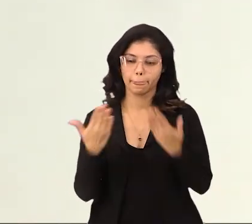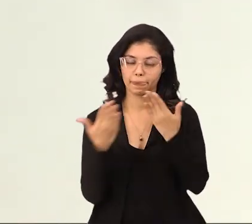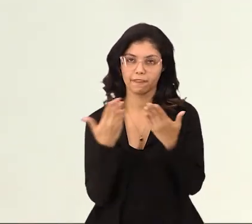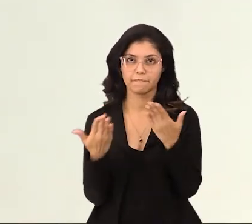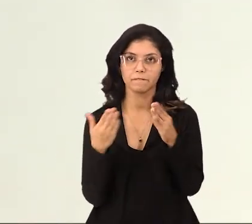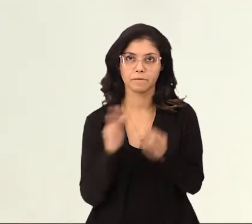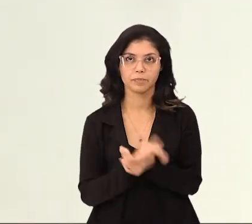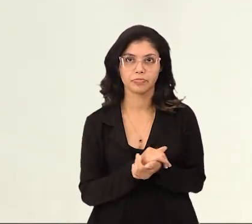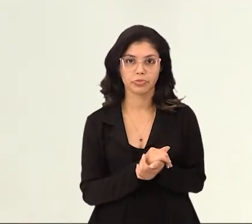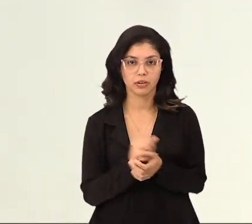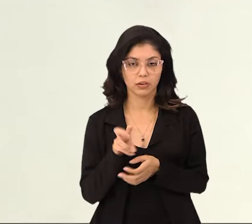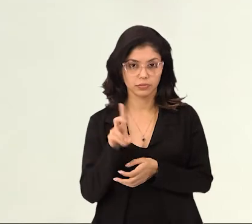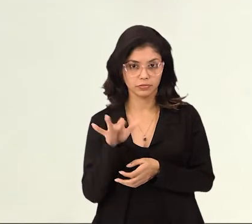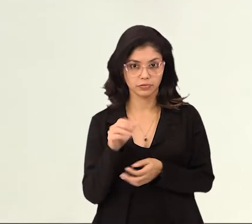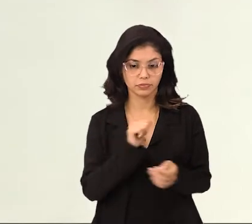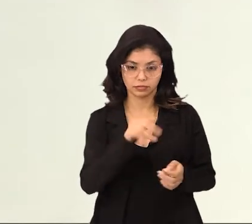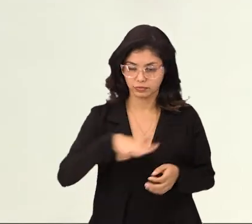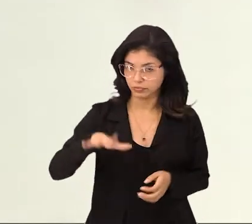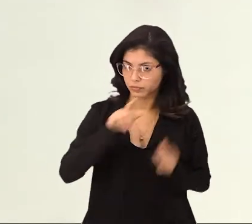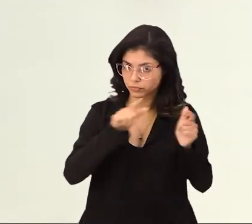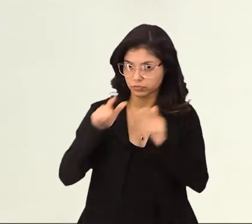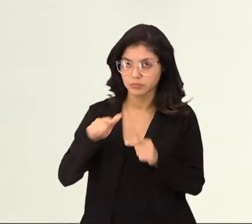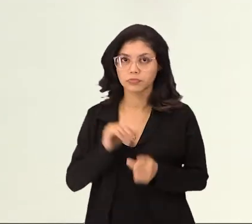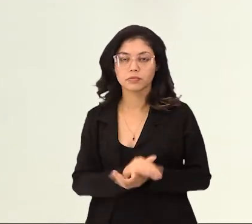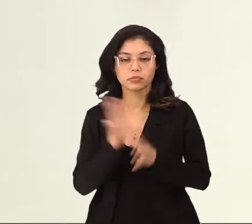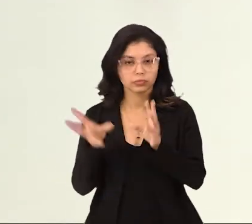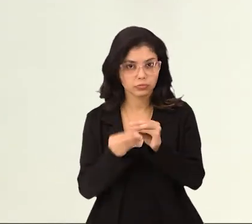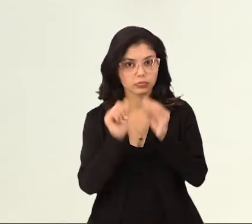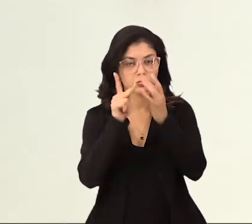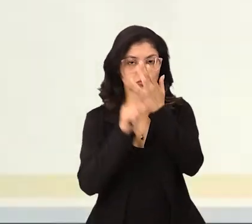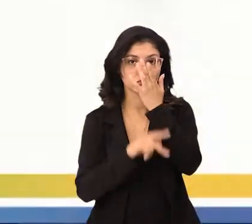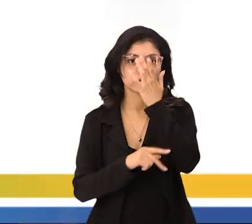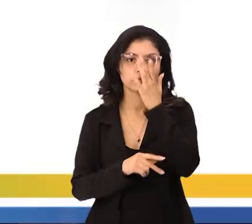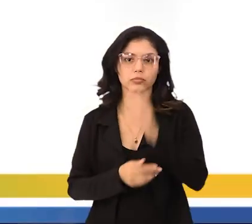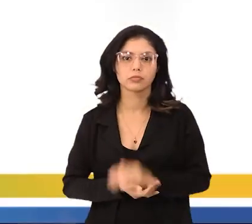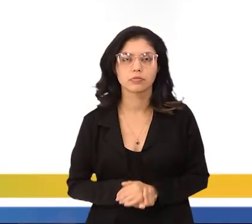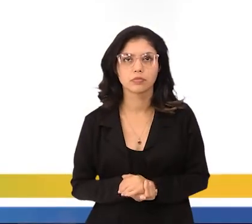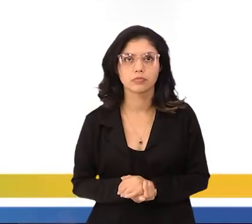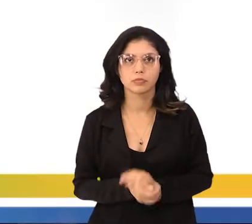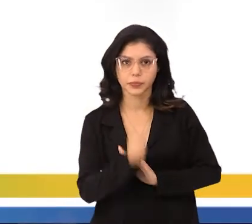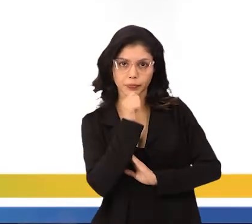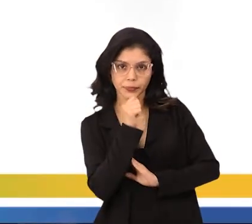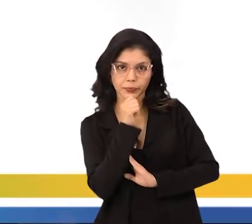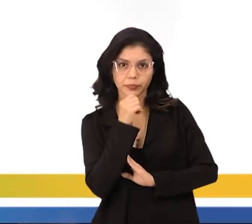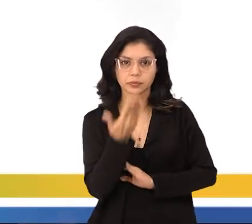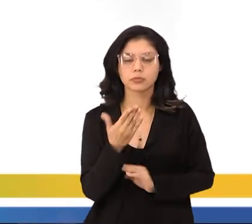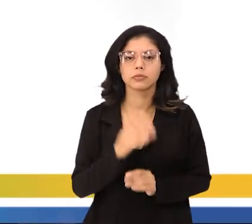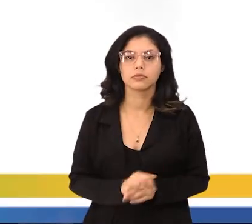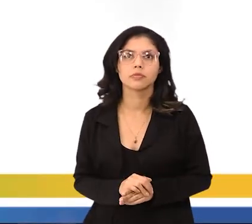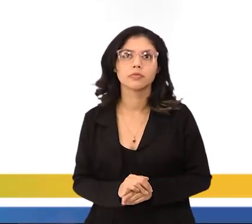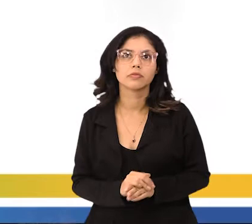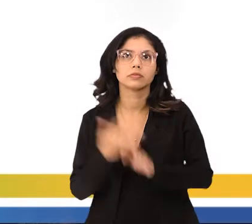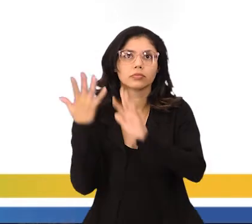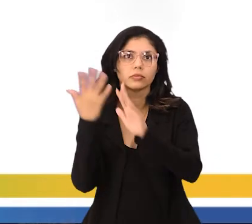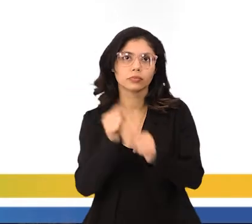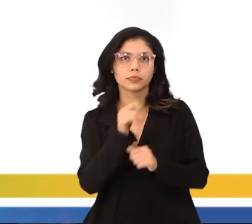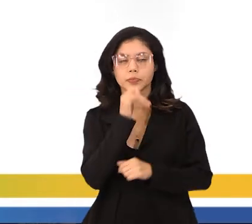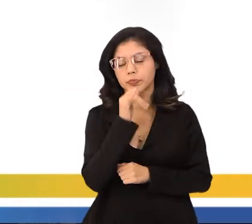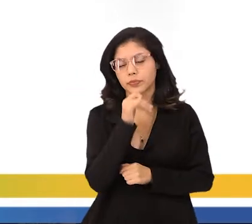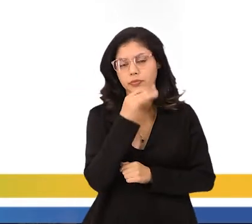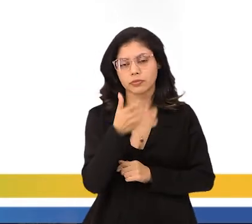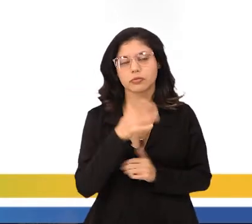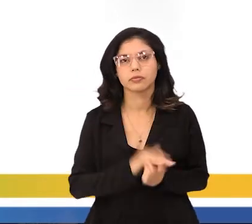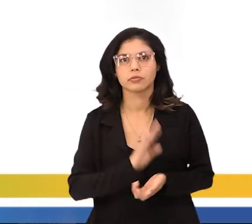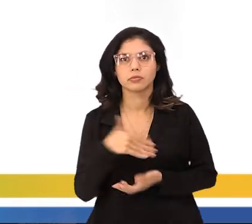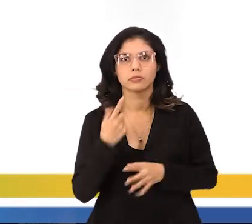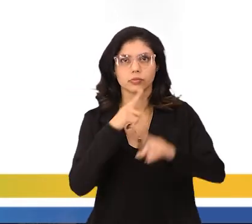relacionado com a área e volume, que é uma aplicação da potenciação. Tá ok? Além disso, veja aqui nesse exemplo,